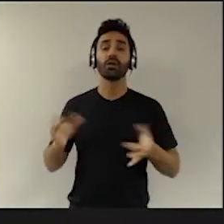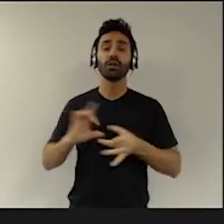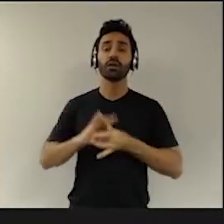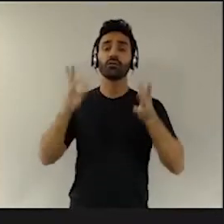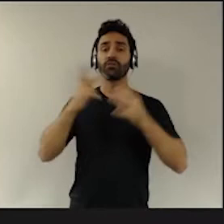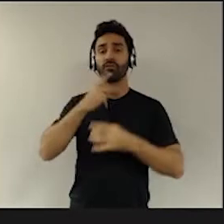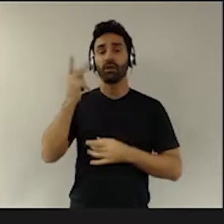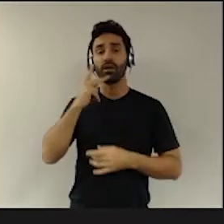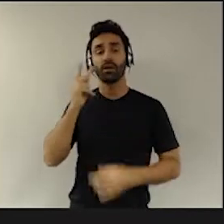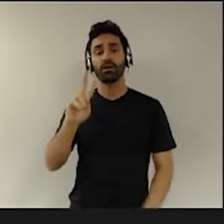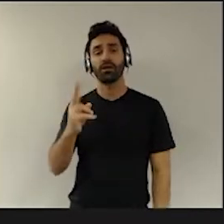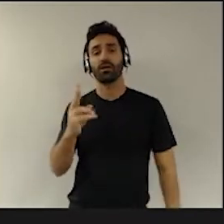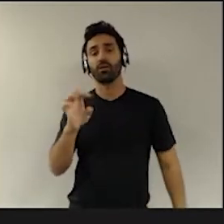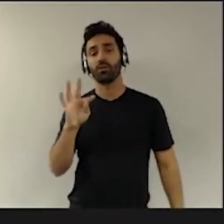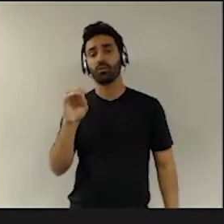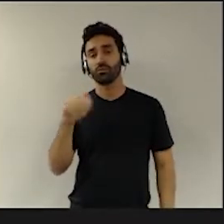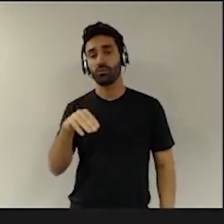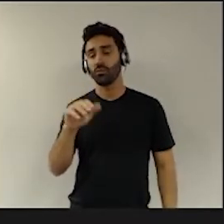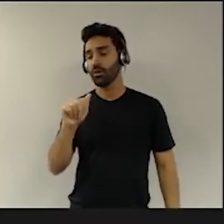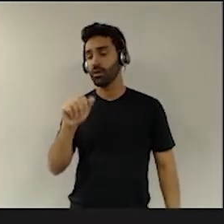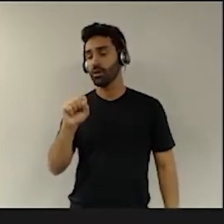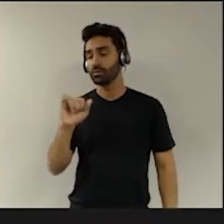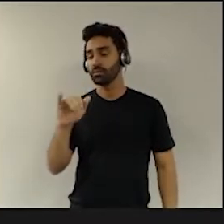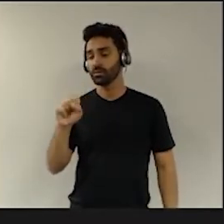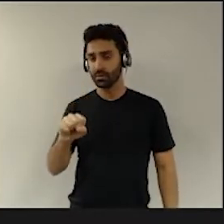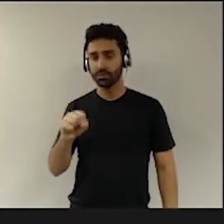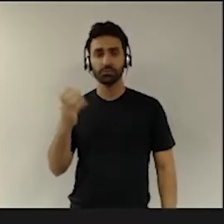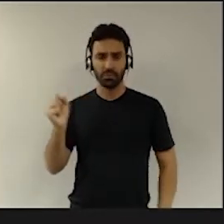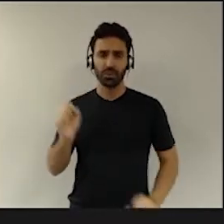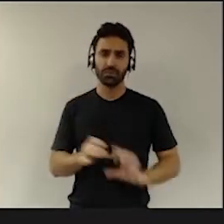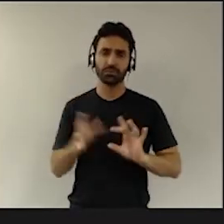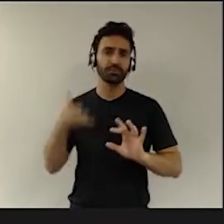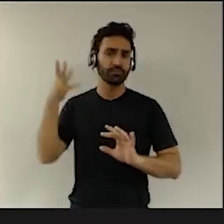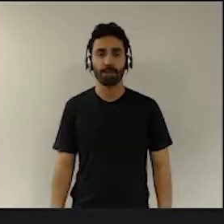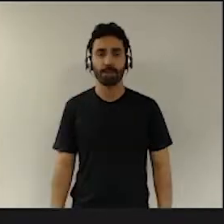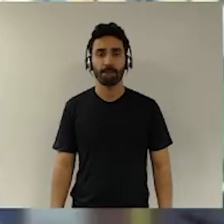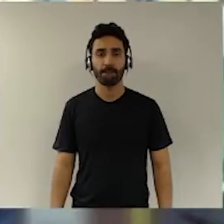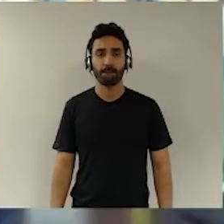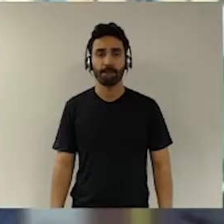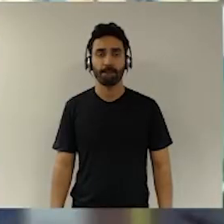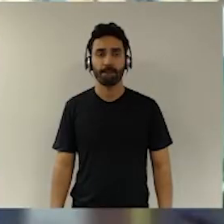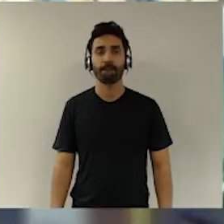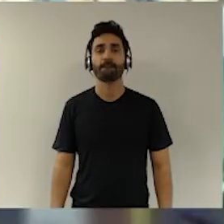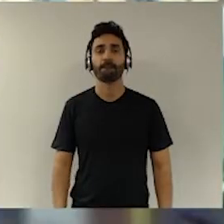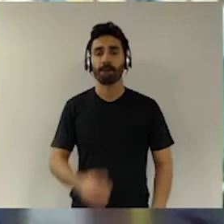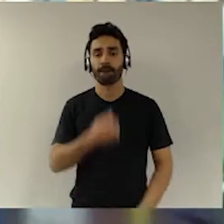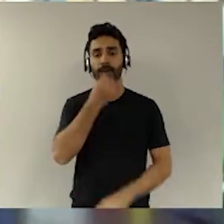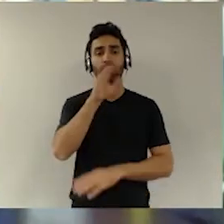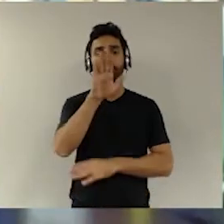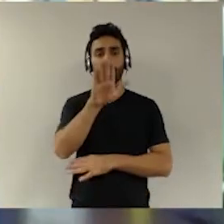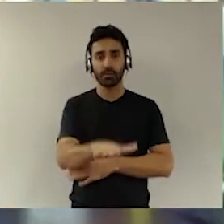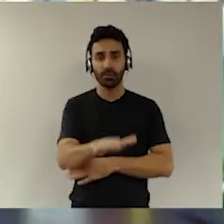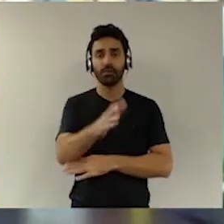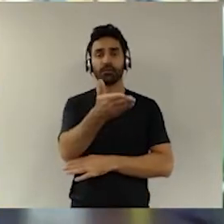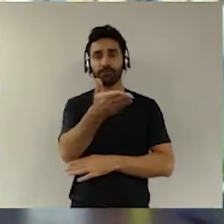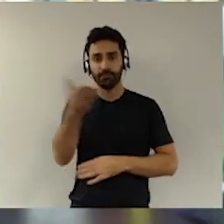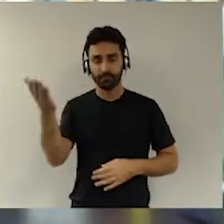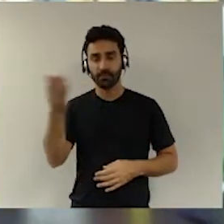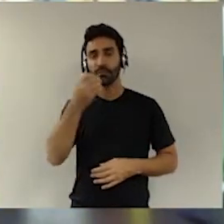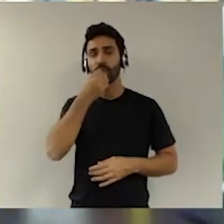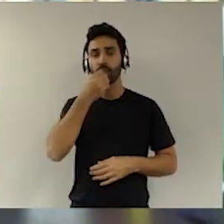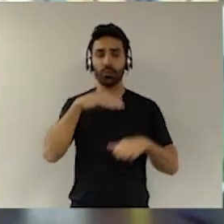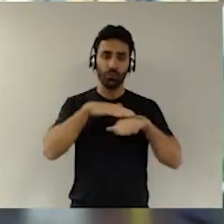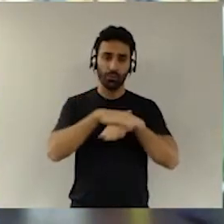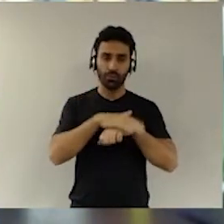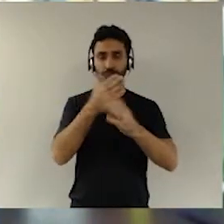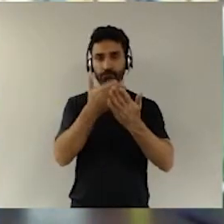doutor Elton Assis. Doutor Elton, com a palavra. Boa tarde e uma boa